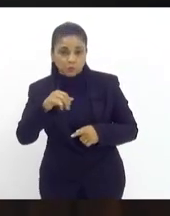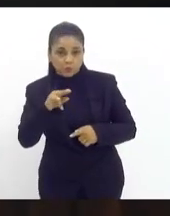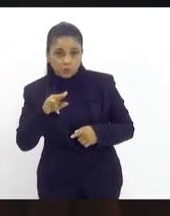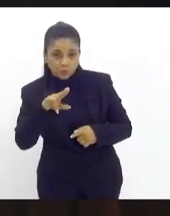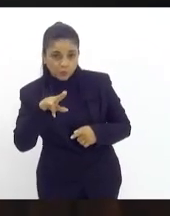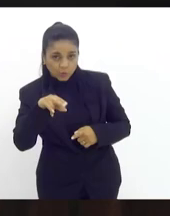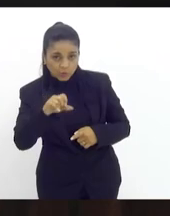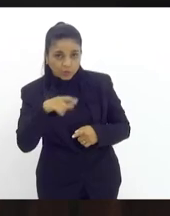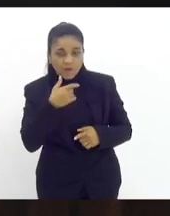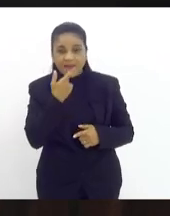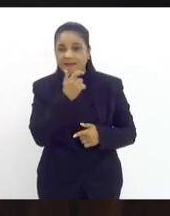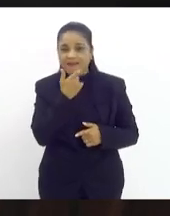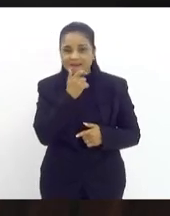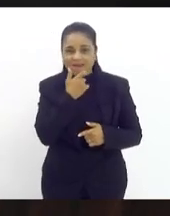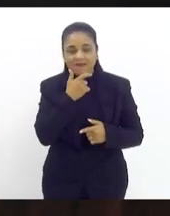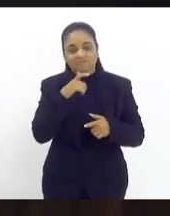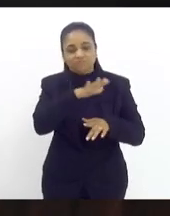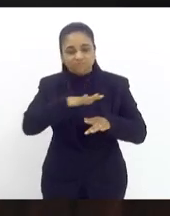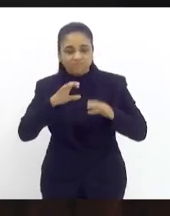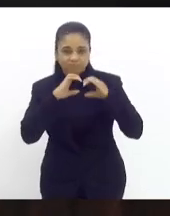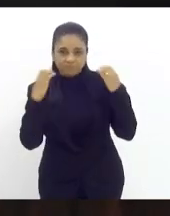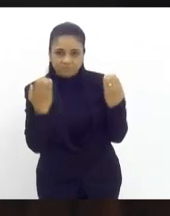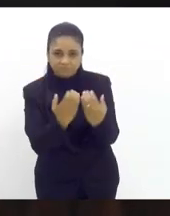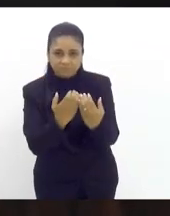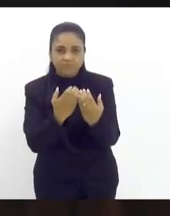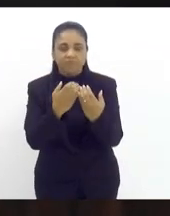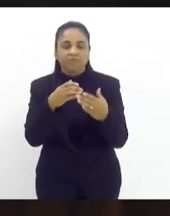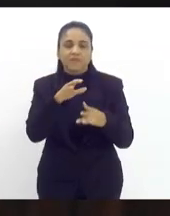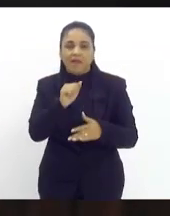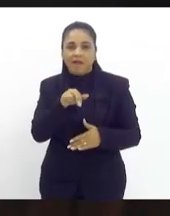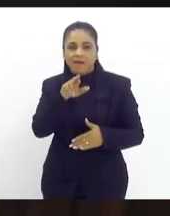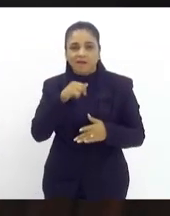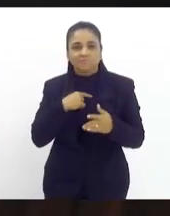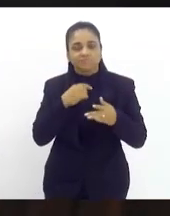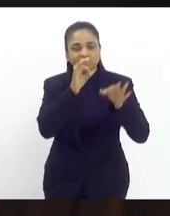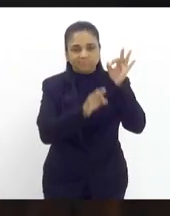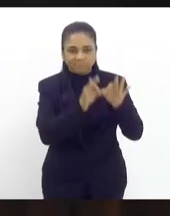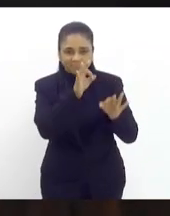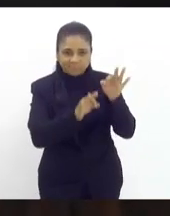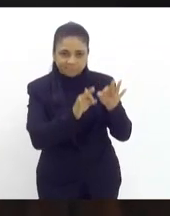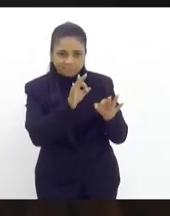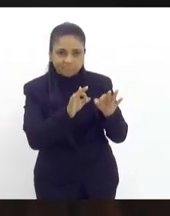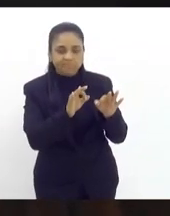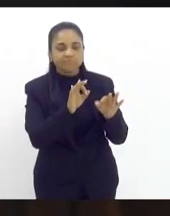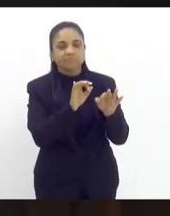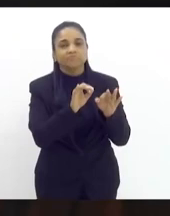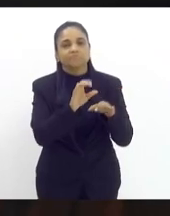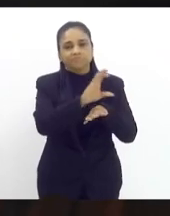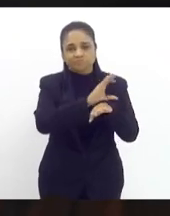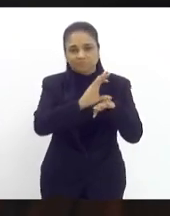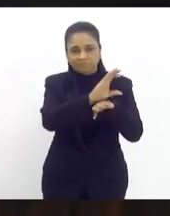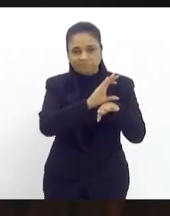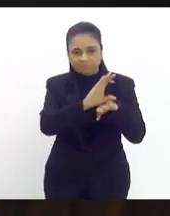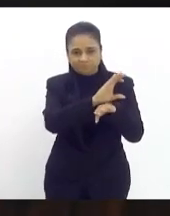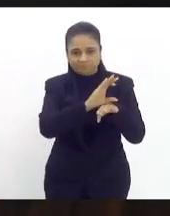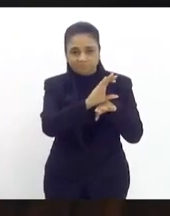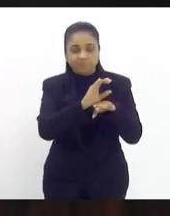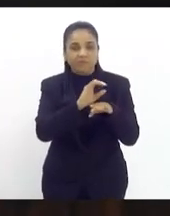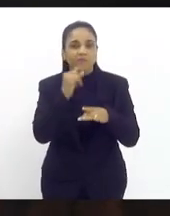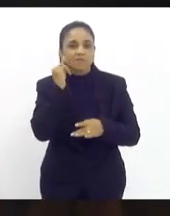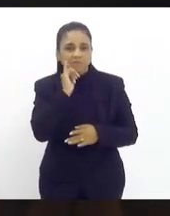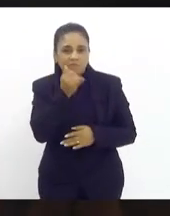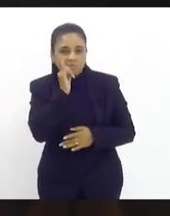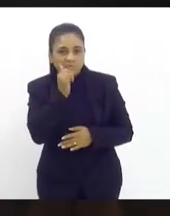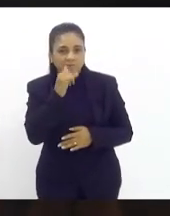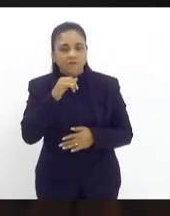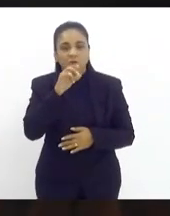Arenas esportivas do Estado do Rio de Janeiro parecida comissão de constituição e justiça pela constitucionalidade relator Deputado Rodrigo